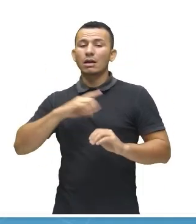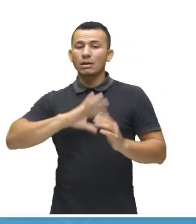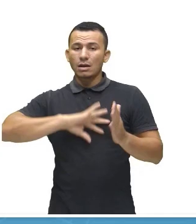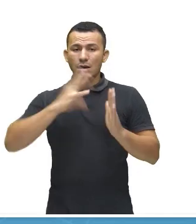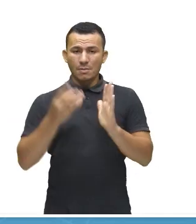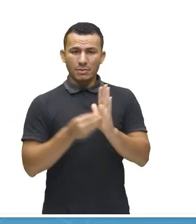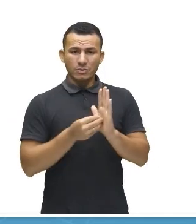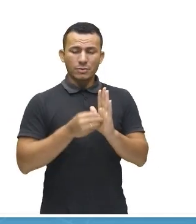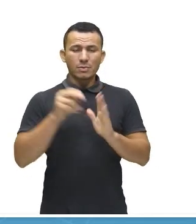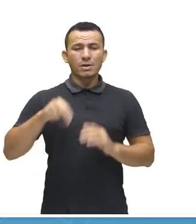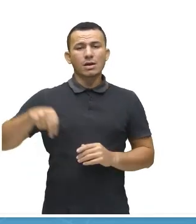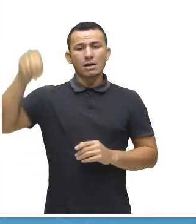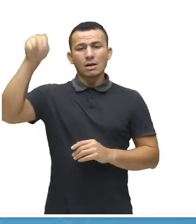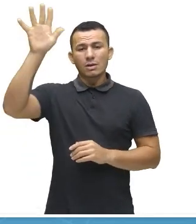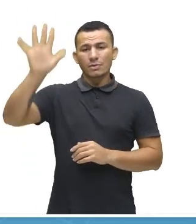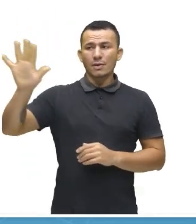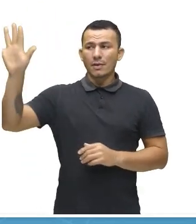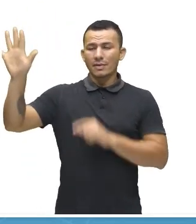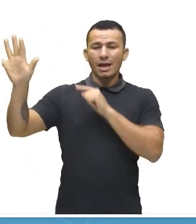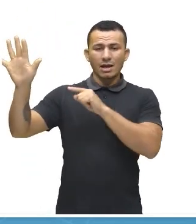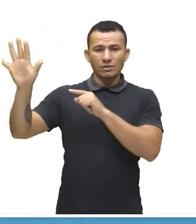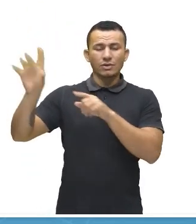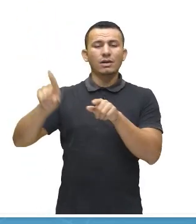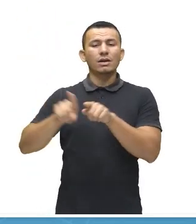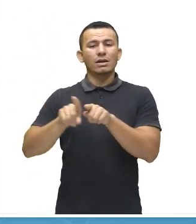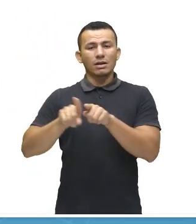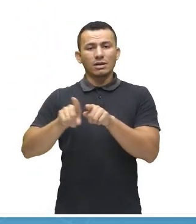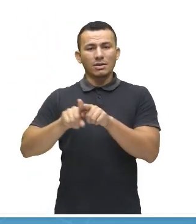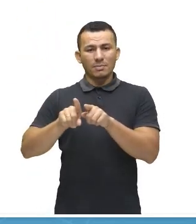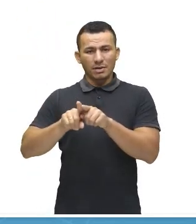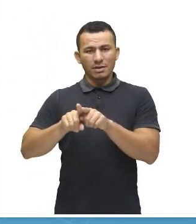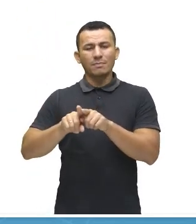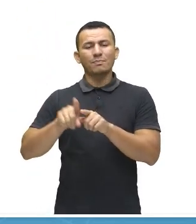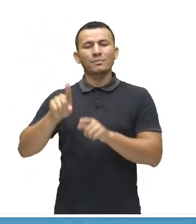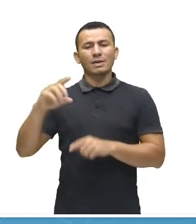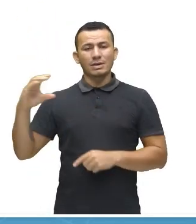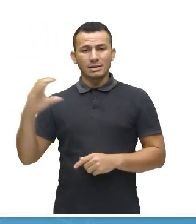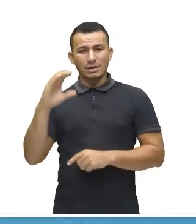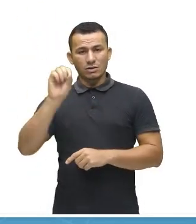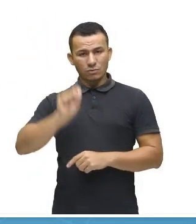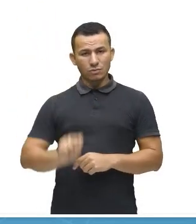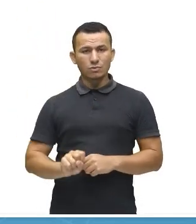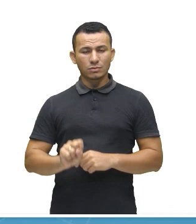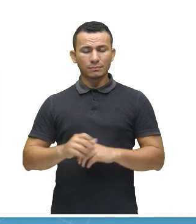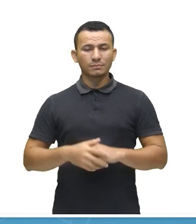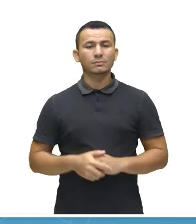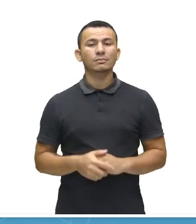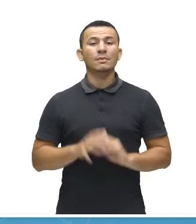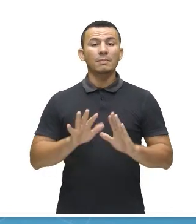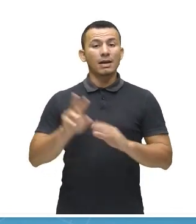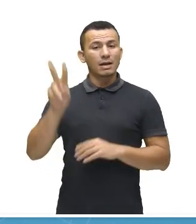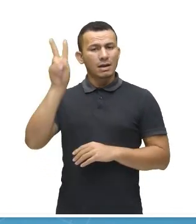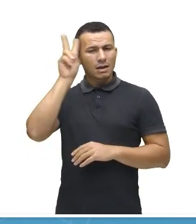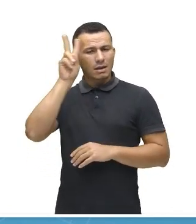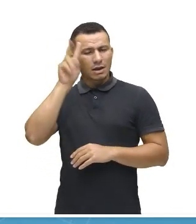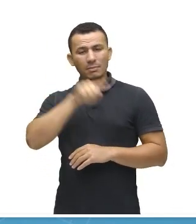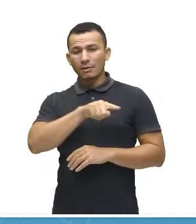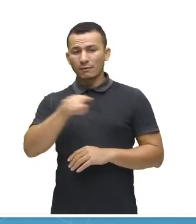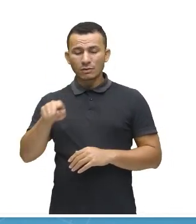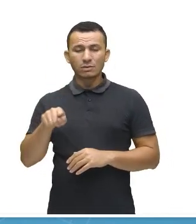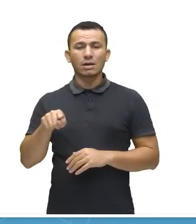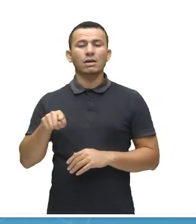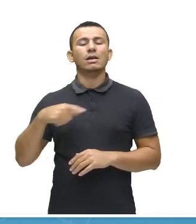Do Nordeste e do Centro-Sul, tá? Lembrem sempre que